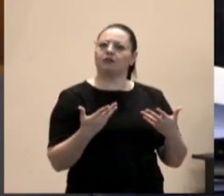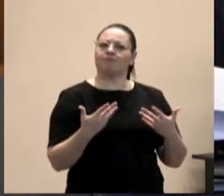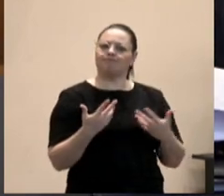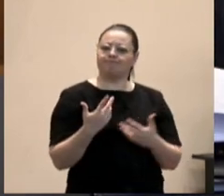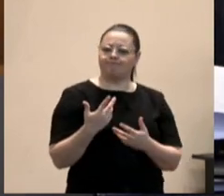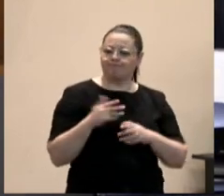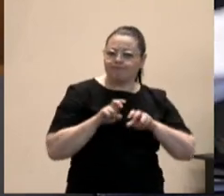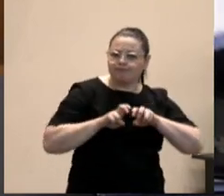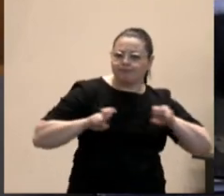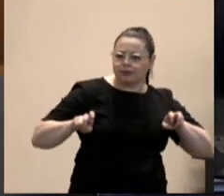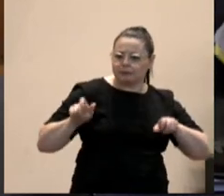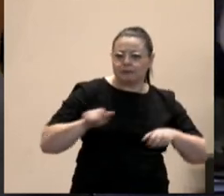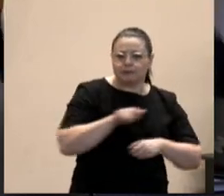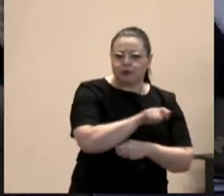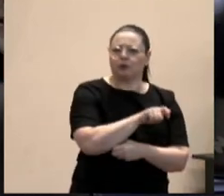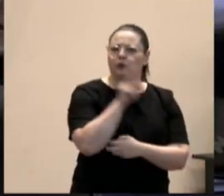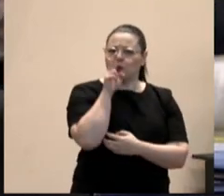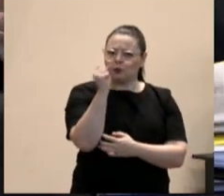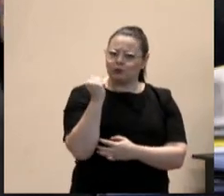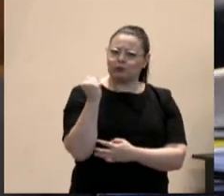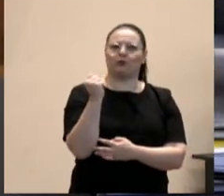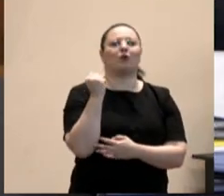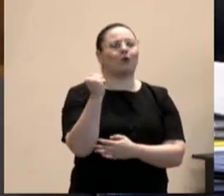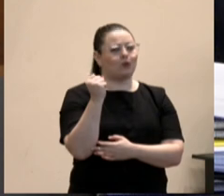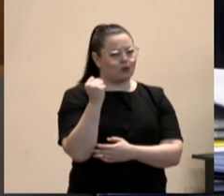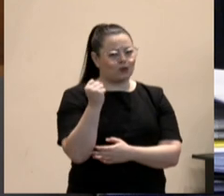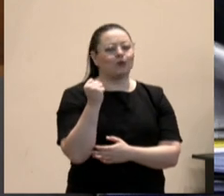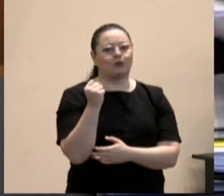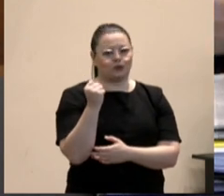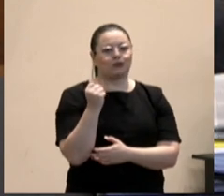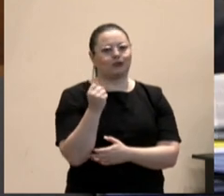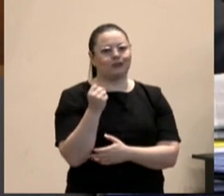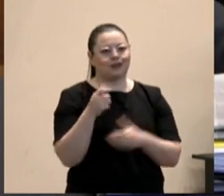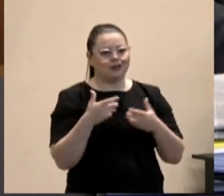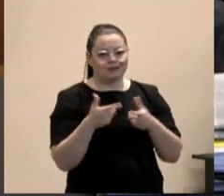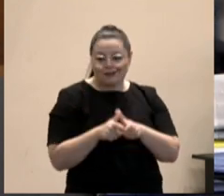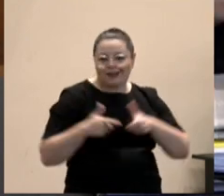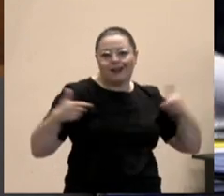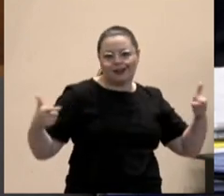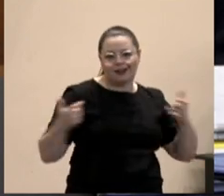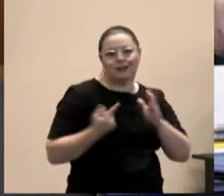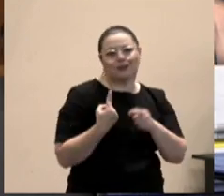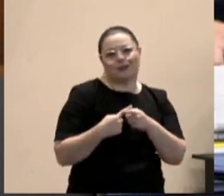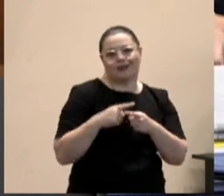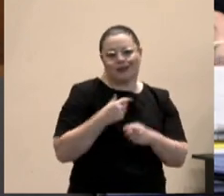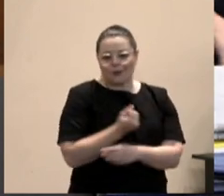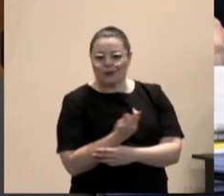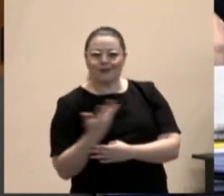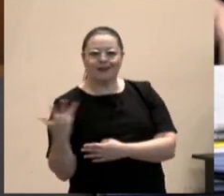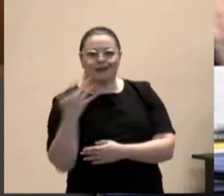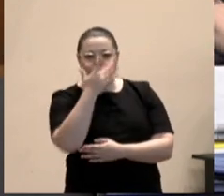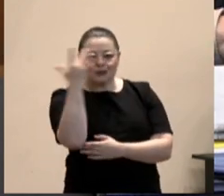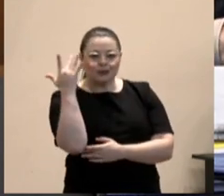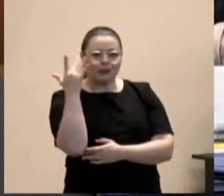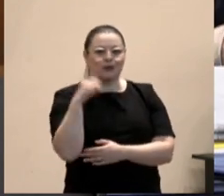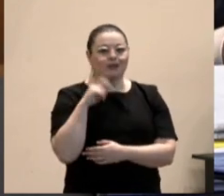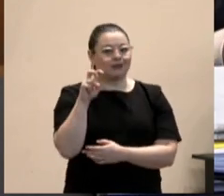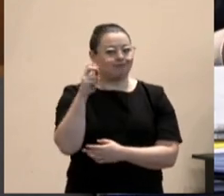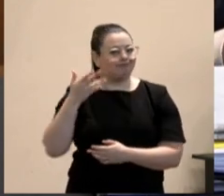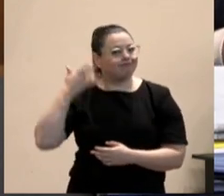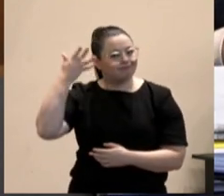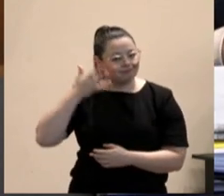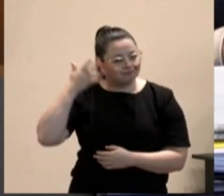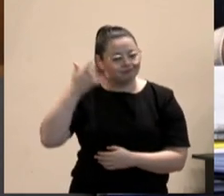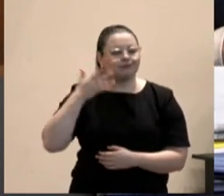potente, né, grande na sua potência e grande no seu tamanho. Né? Temos aqui 5